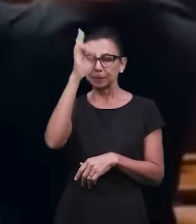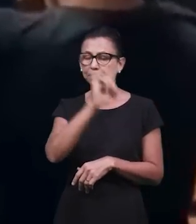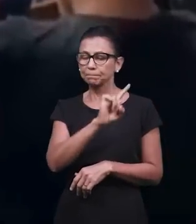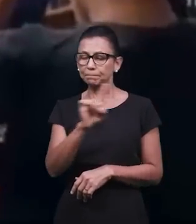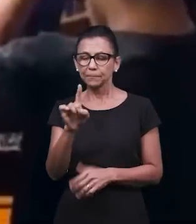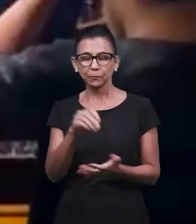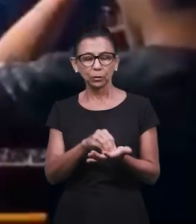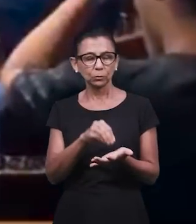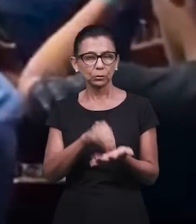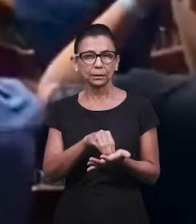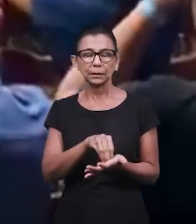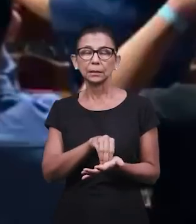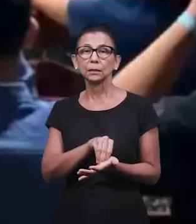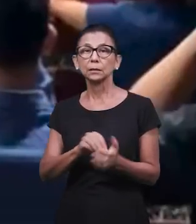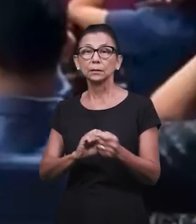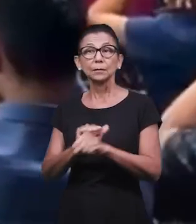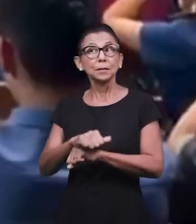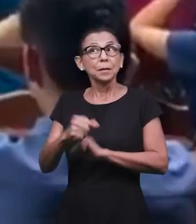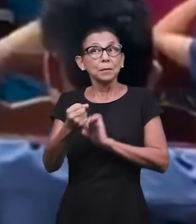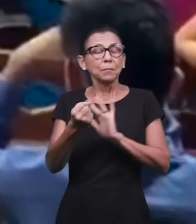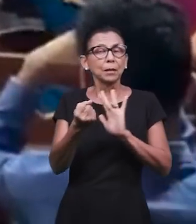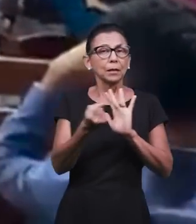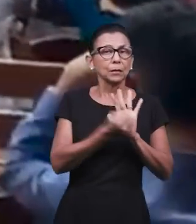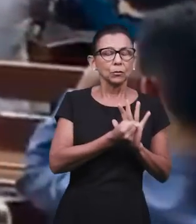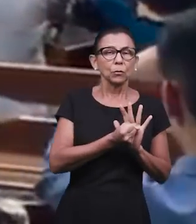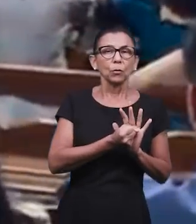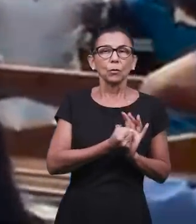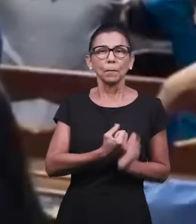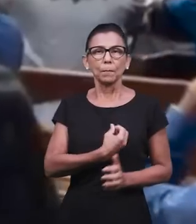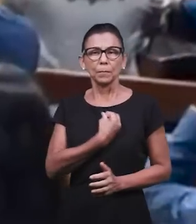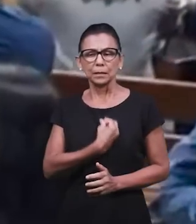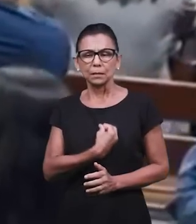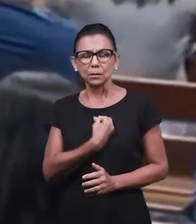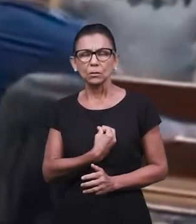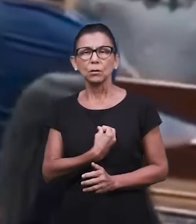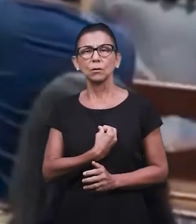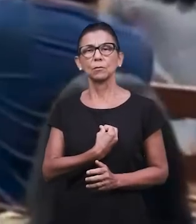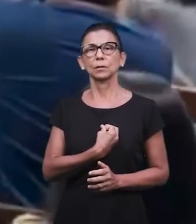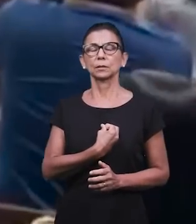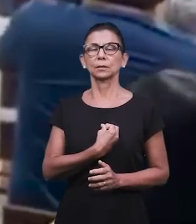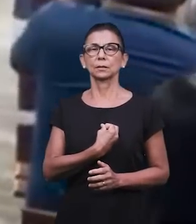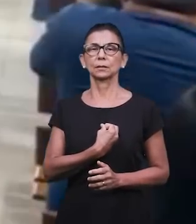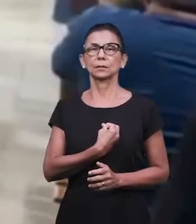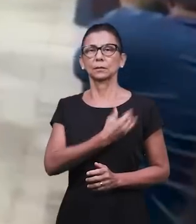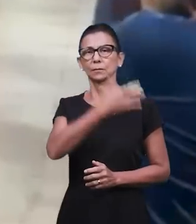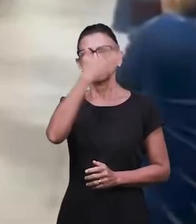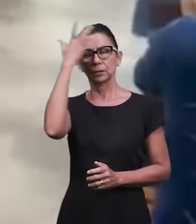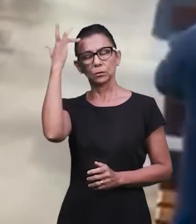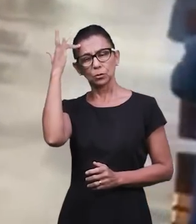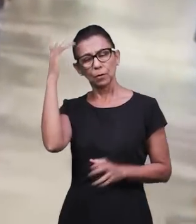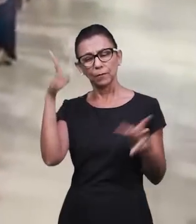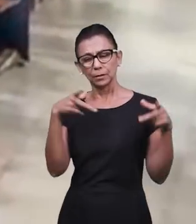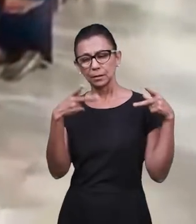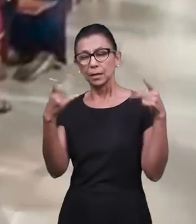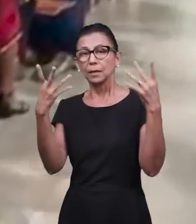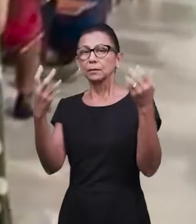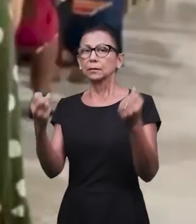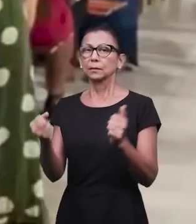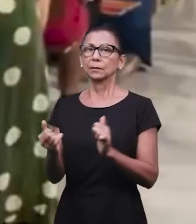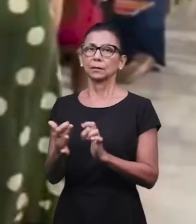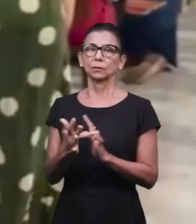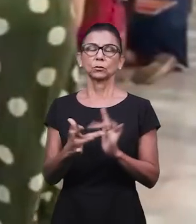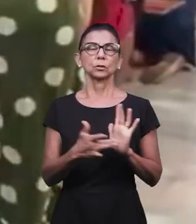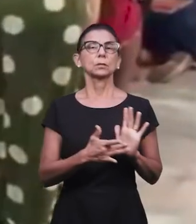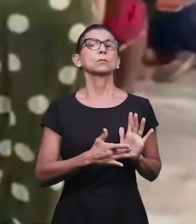O seminário foi marcante na vida de muitos que estavam ali presentes. Muitos visitantes que estavam ali se definiram na presença